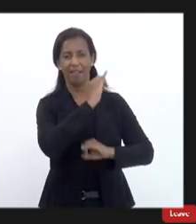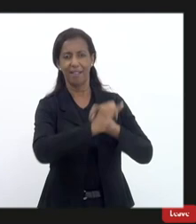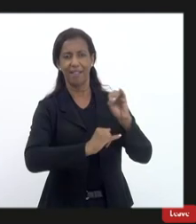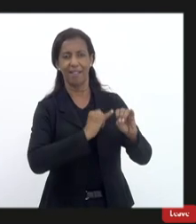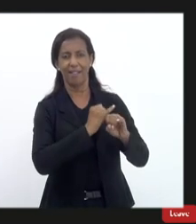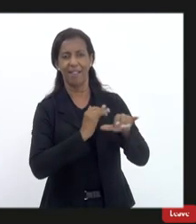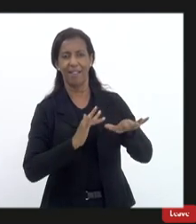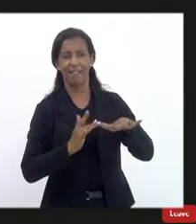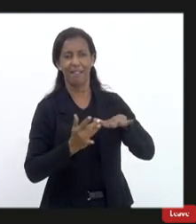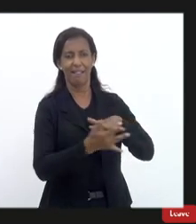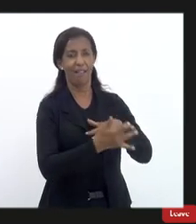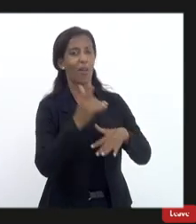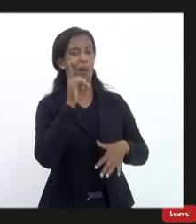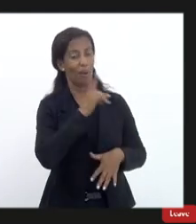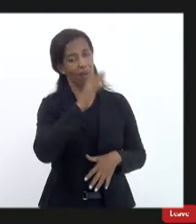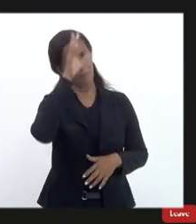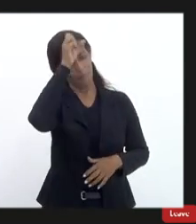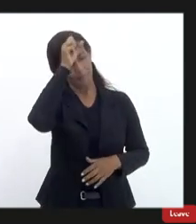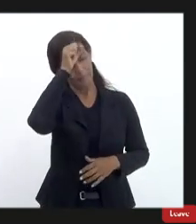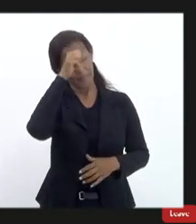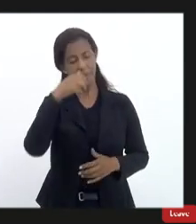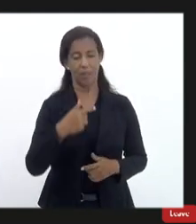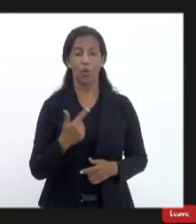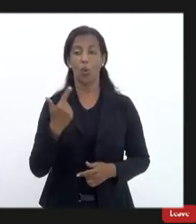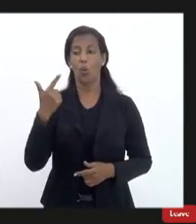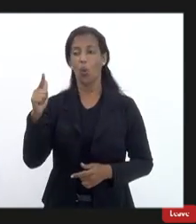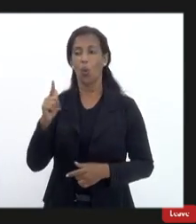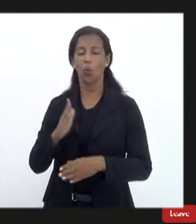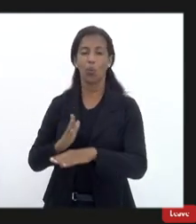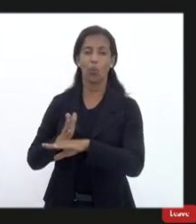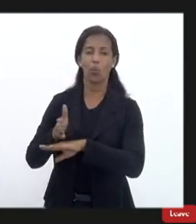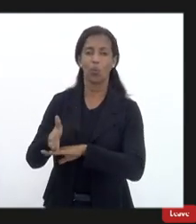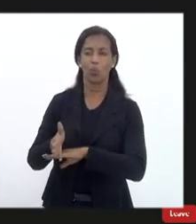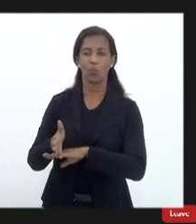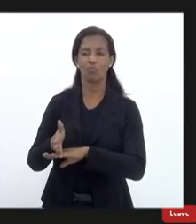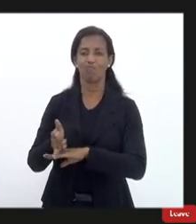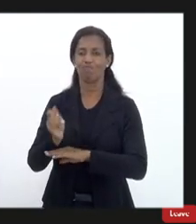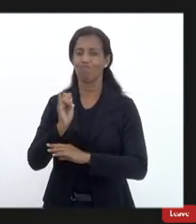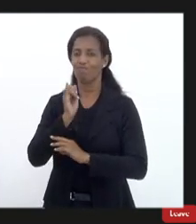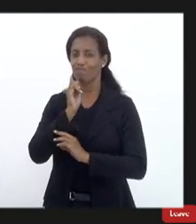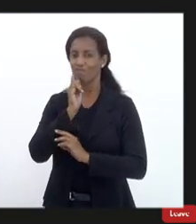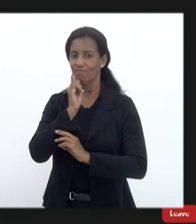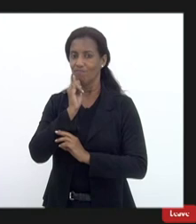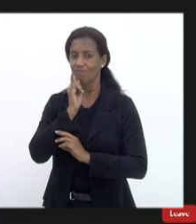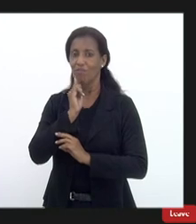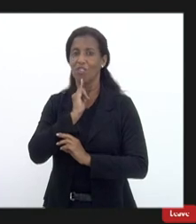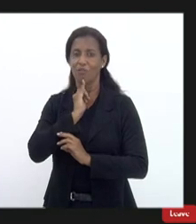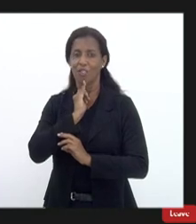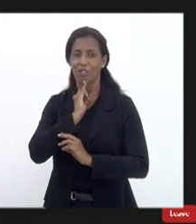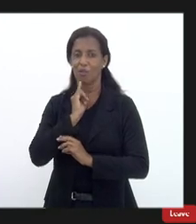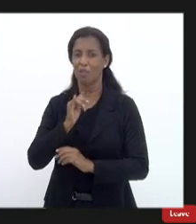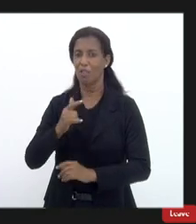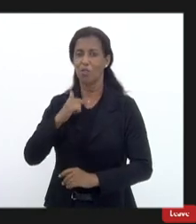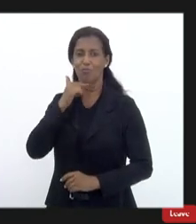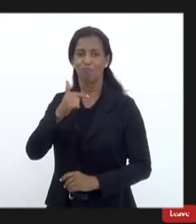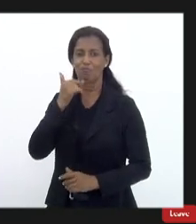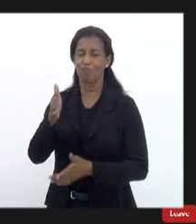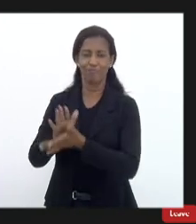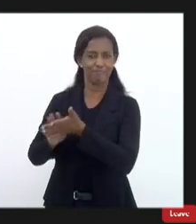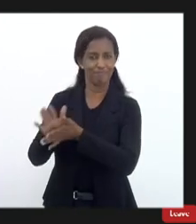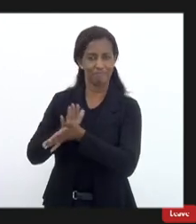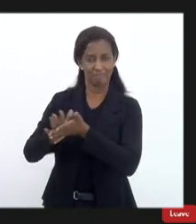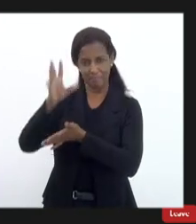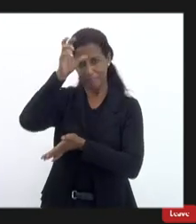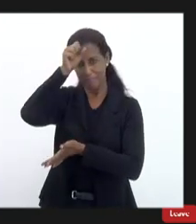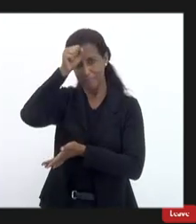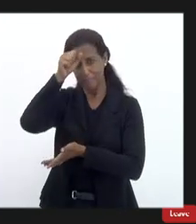e tiveram ganho de aprendizado, outros acessaram e infelizmente não conseguiram aprender, outros não acessaram